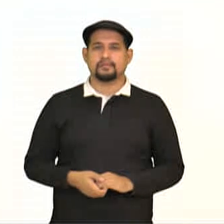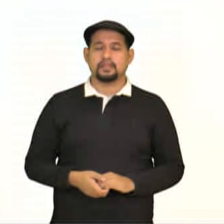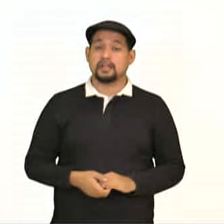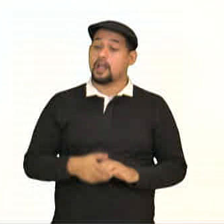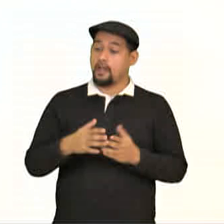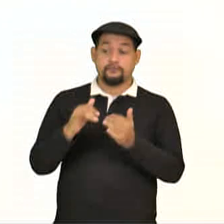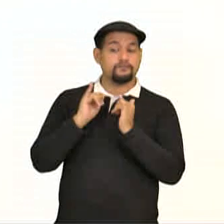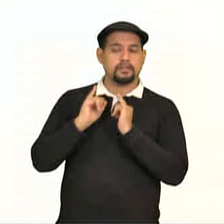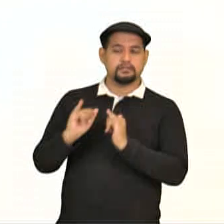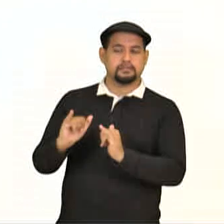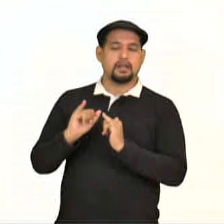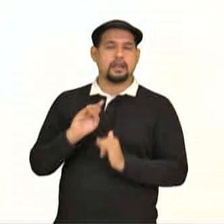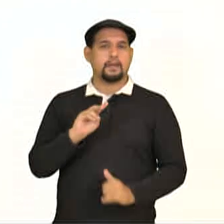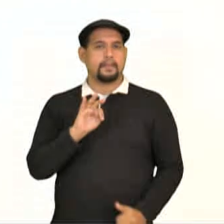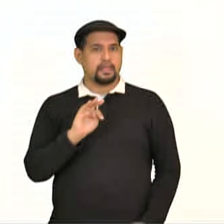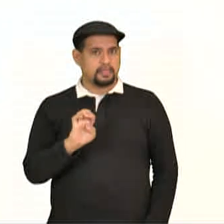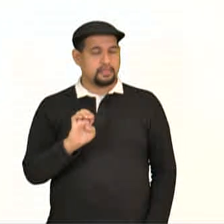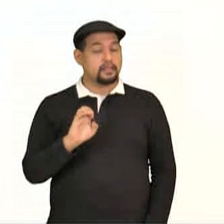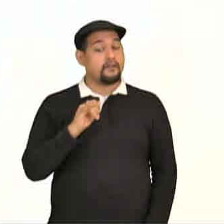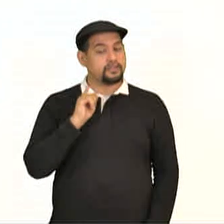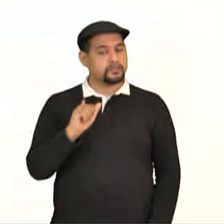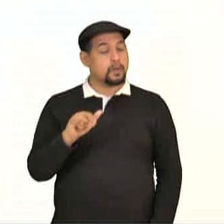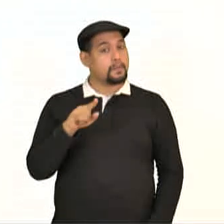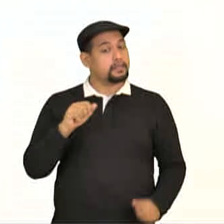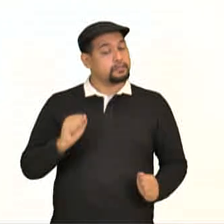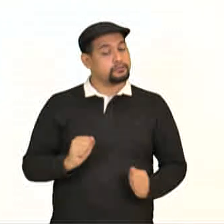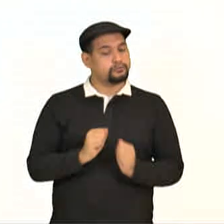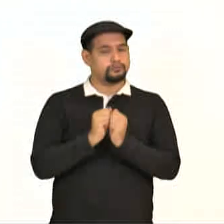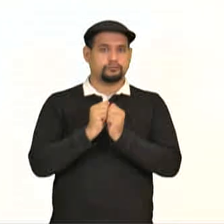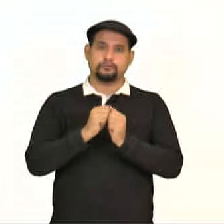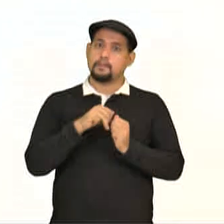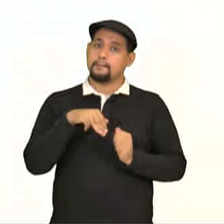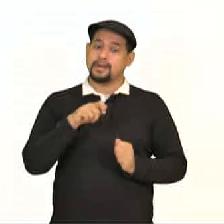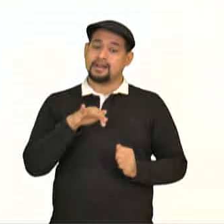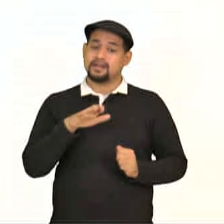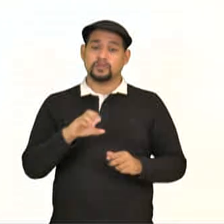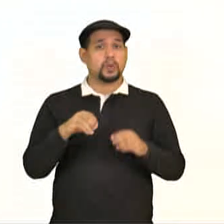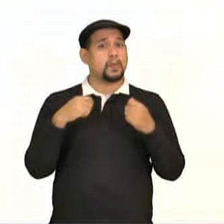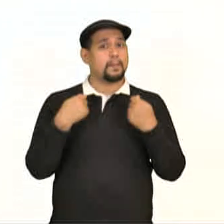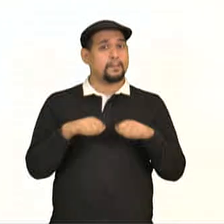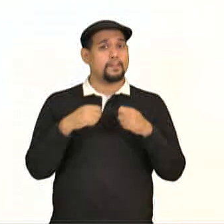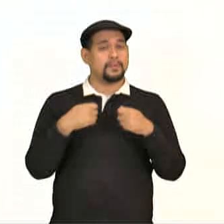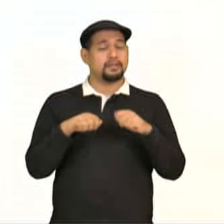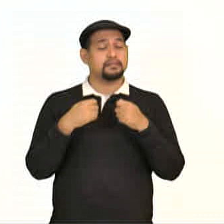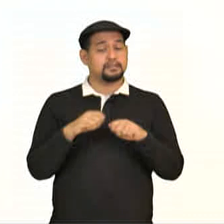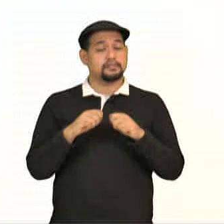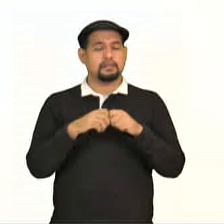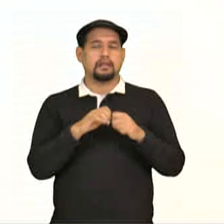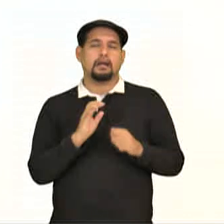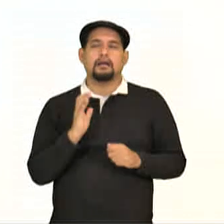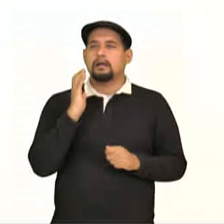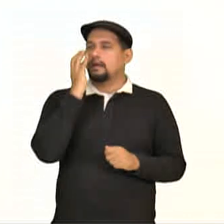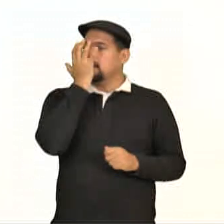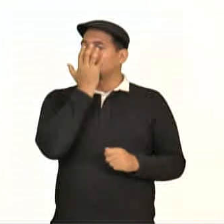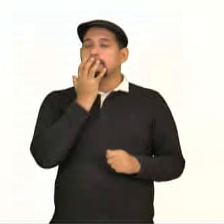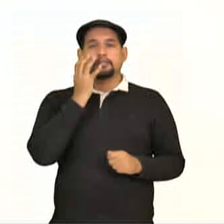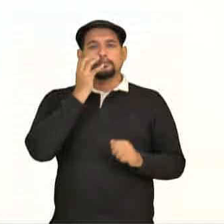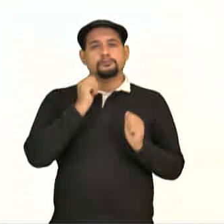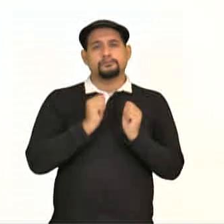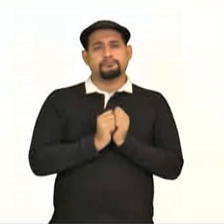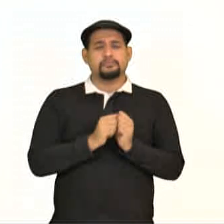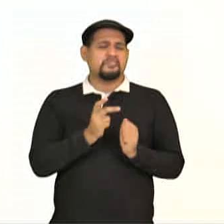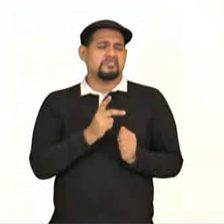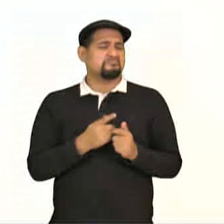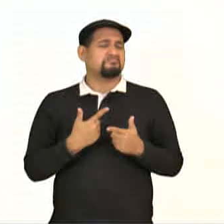Avisaram a Beth que para acompanhar o Márcio era preciso acompanhar a sua paixão e ela disse que